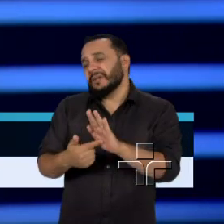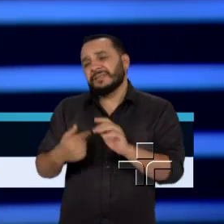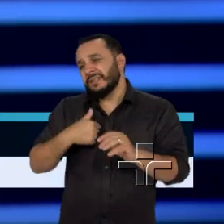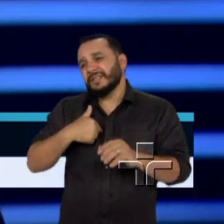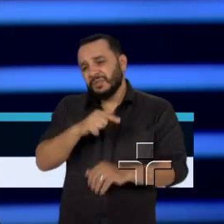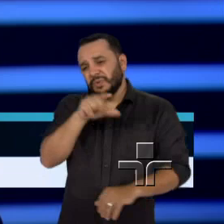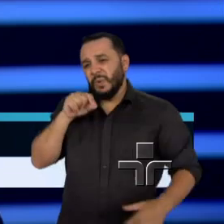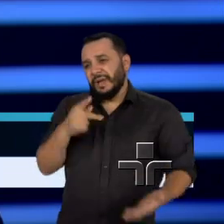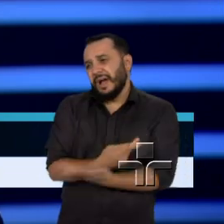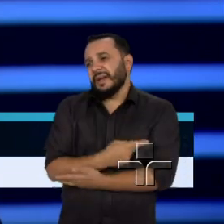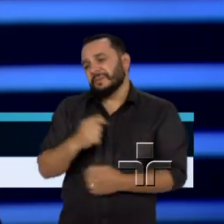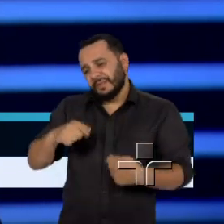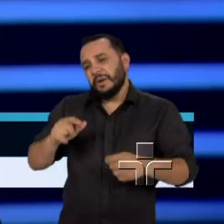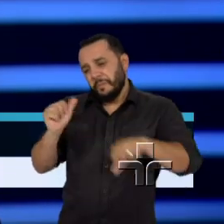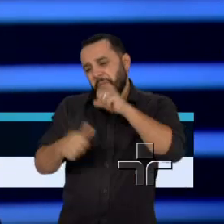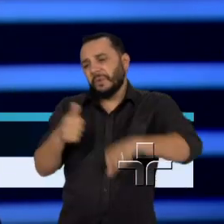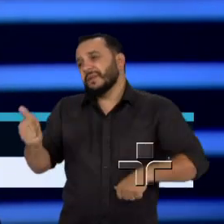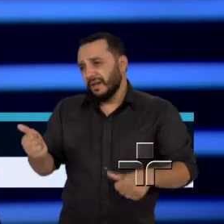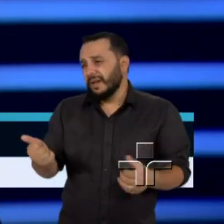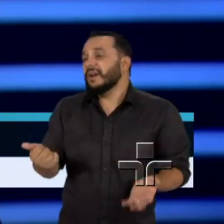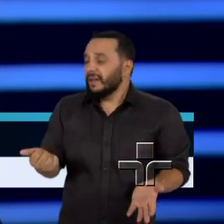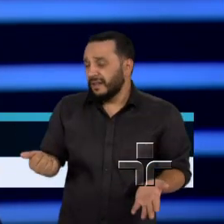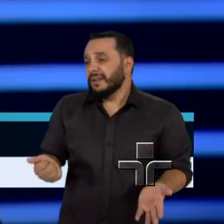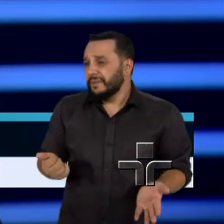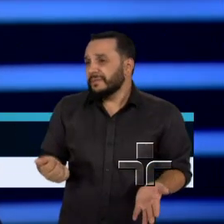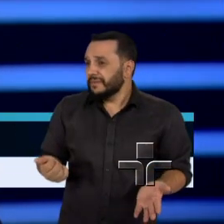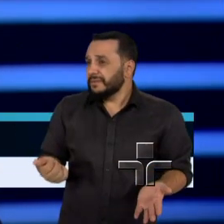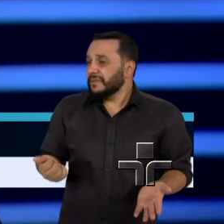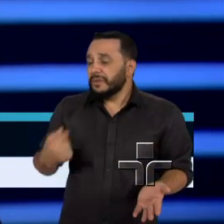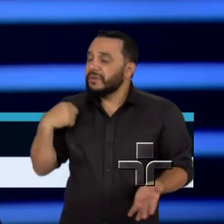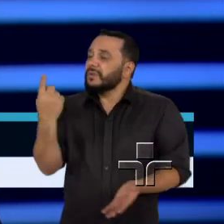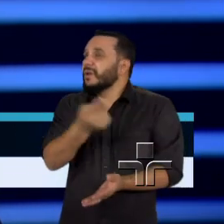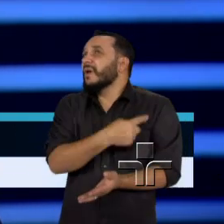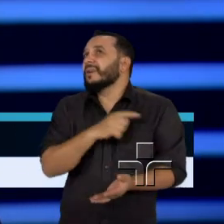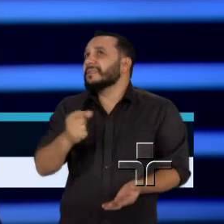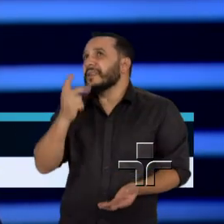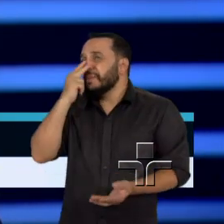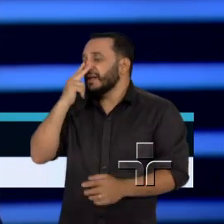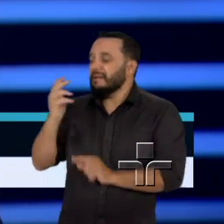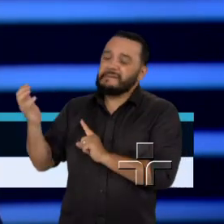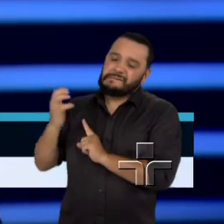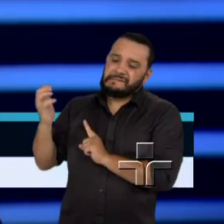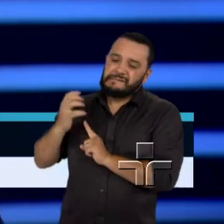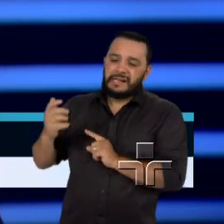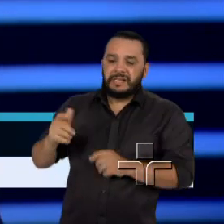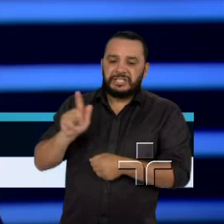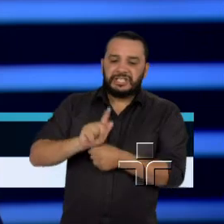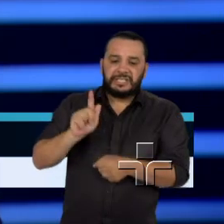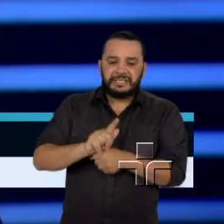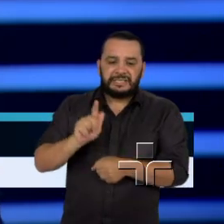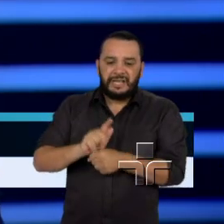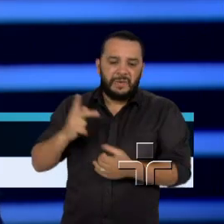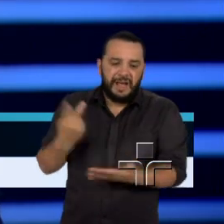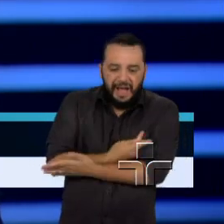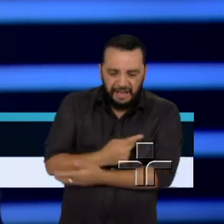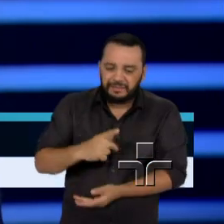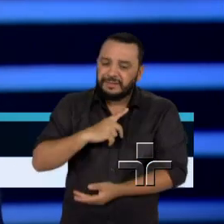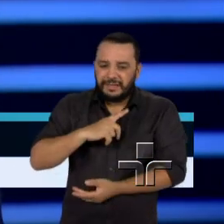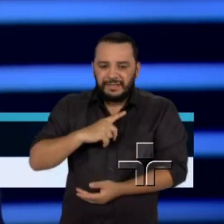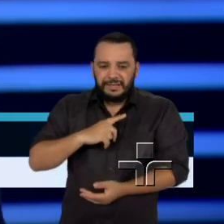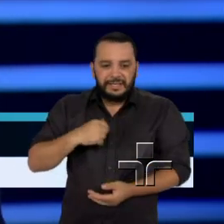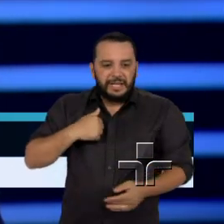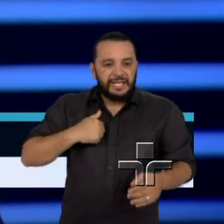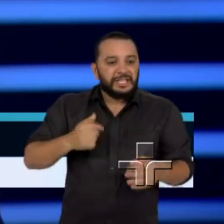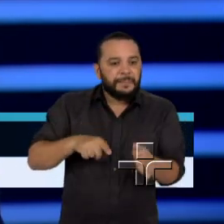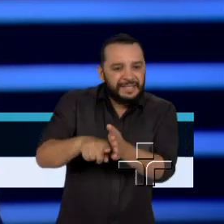inconsistência. Temos que mudar isso, porque esse no meu modo de ver, nós estamos sendo induzidos a uma má gestão da crise fiscal. A gente corta onde a